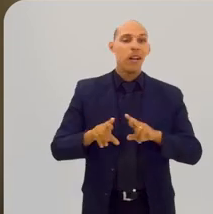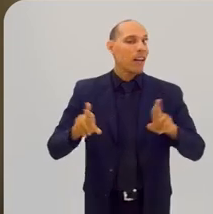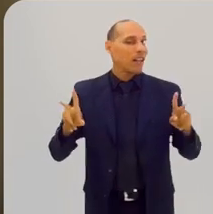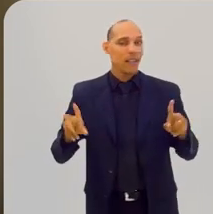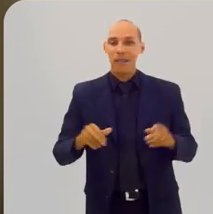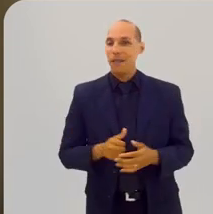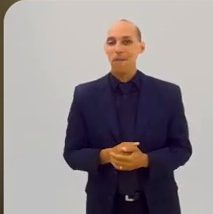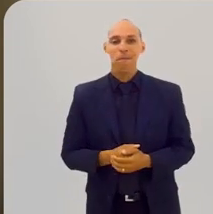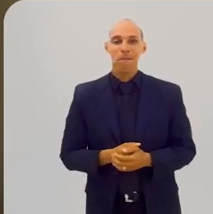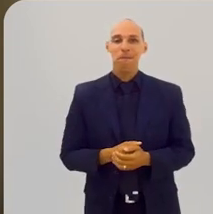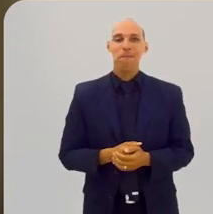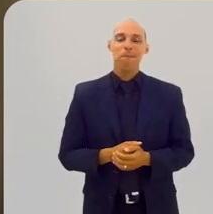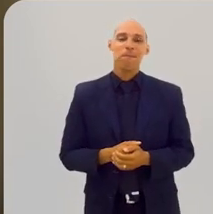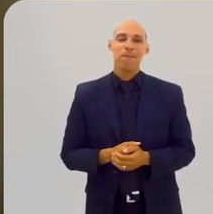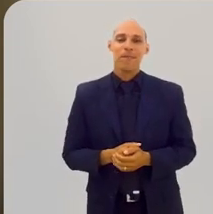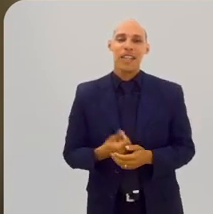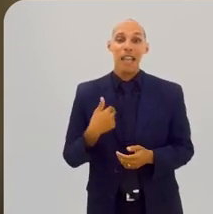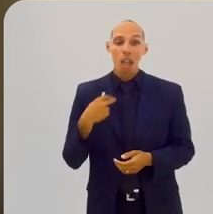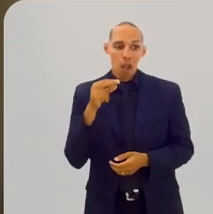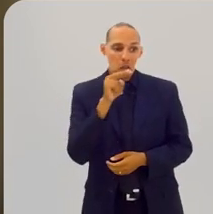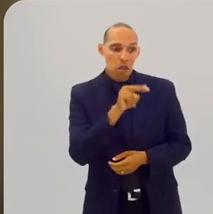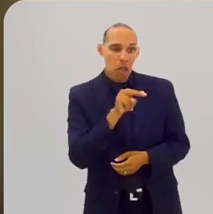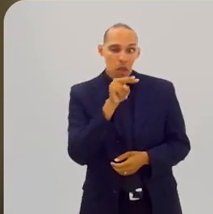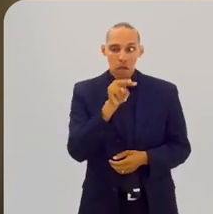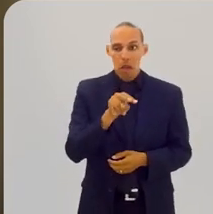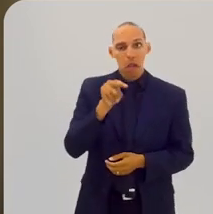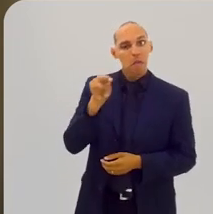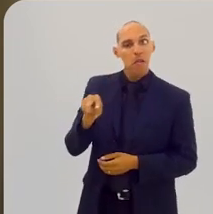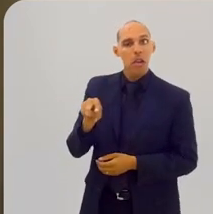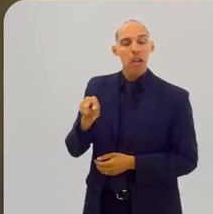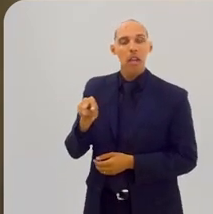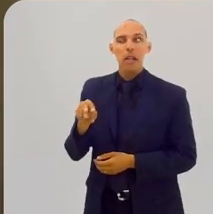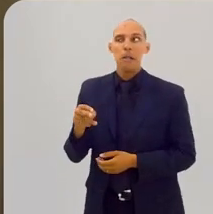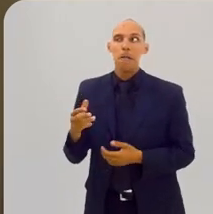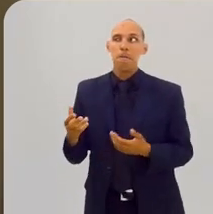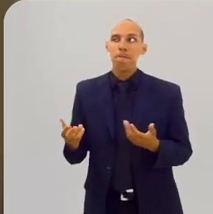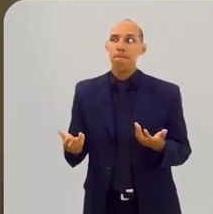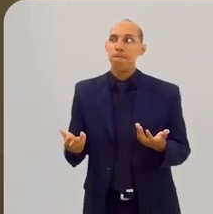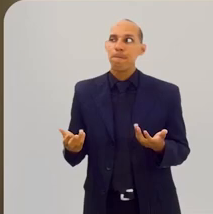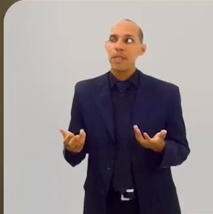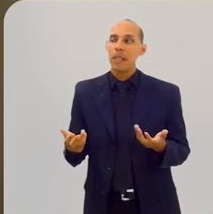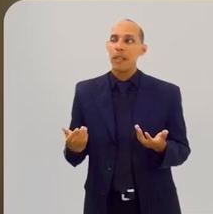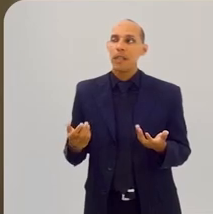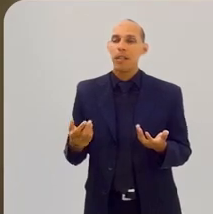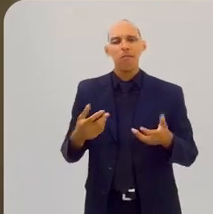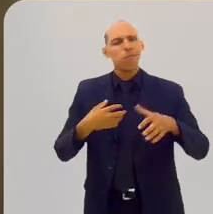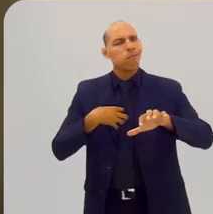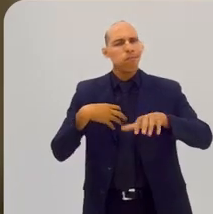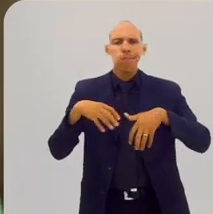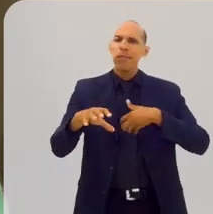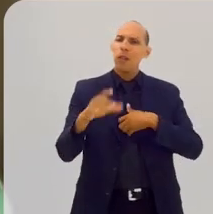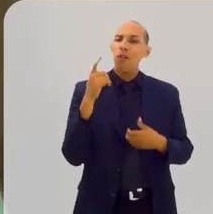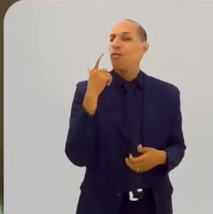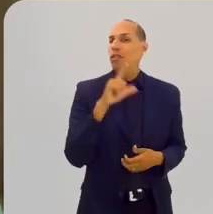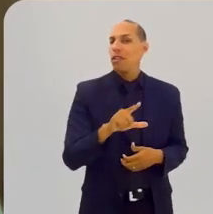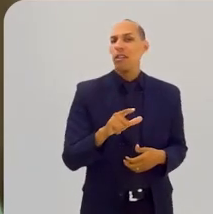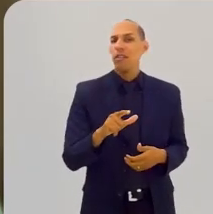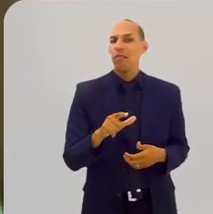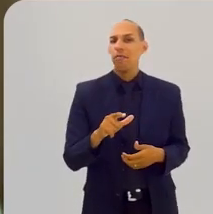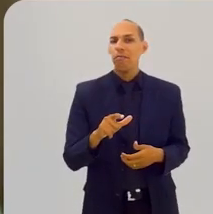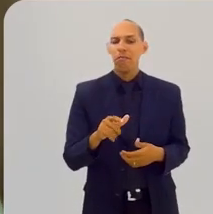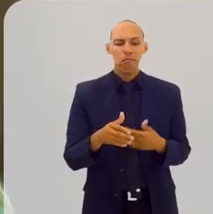diferente dessa eu não vejo com certo eu consigo ter empatia pelo